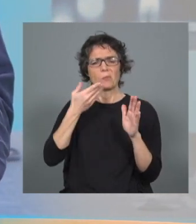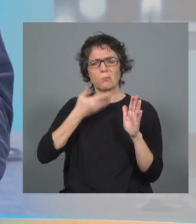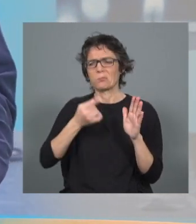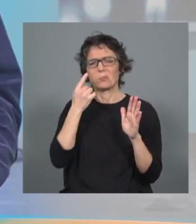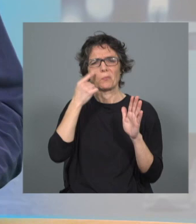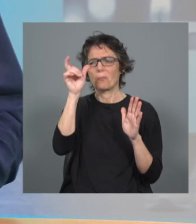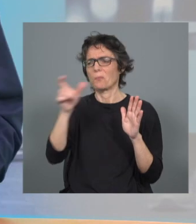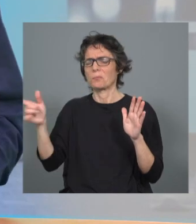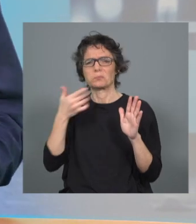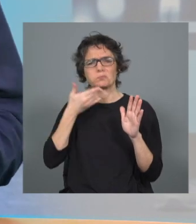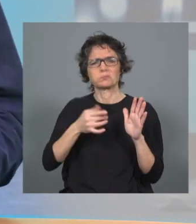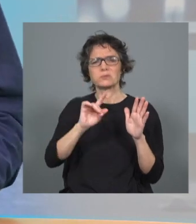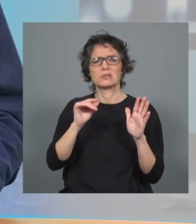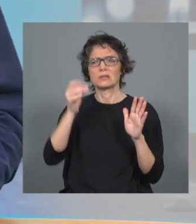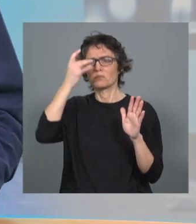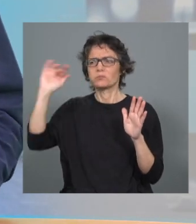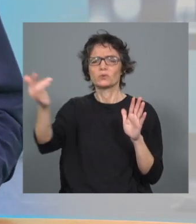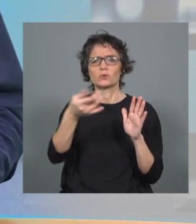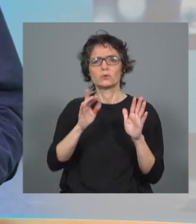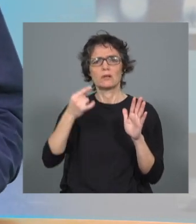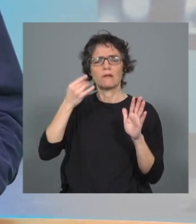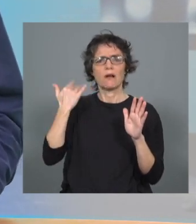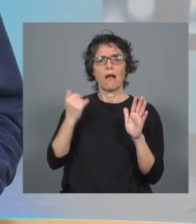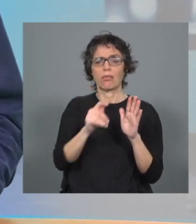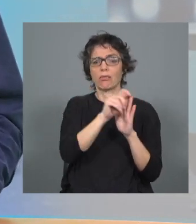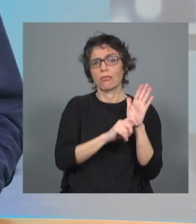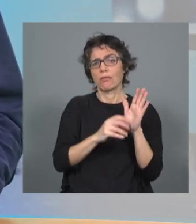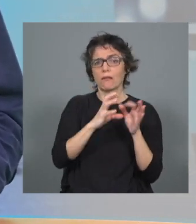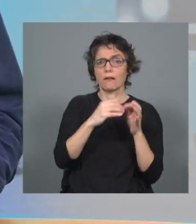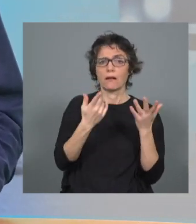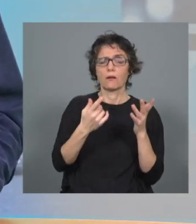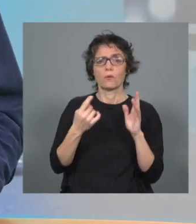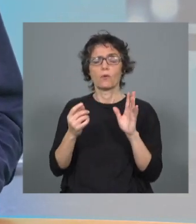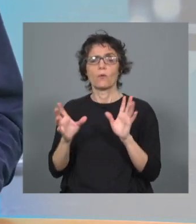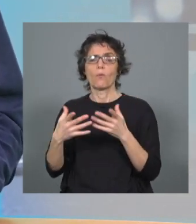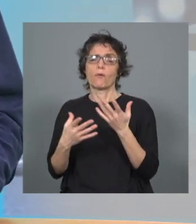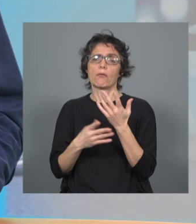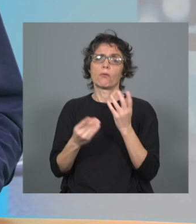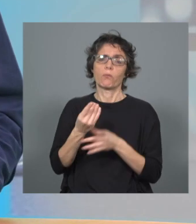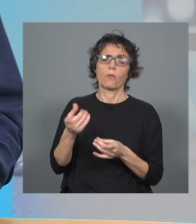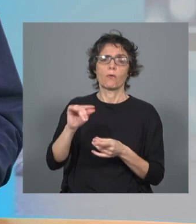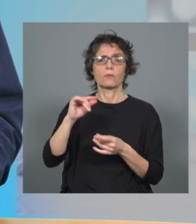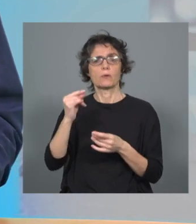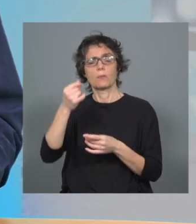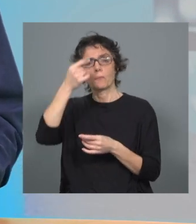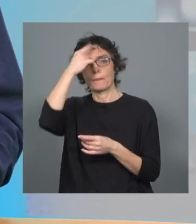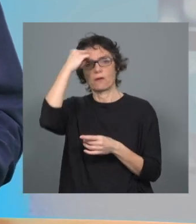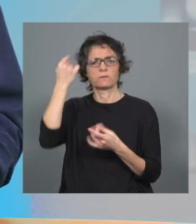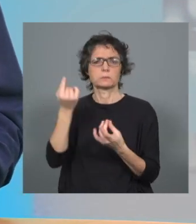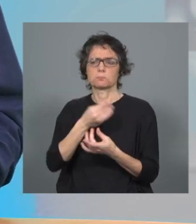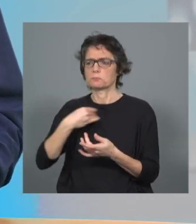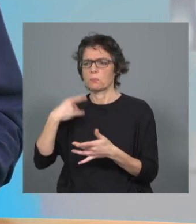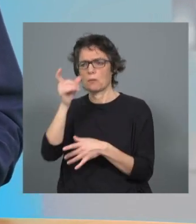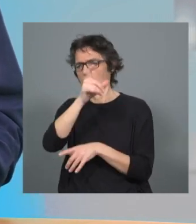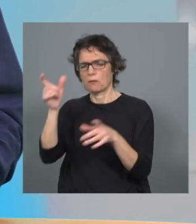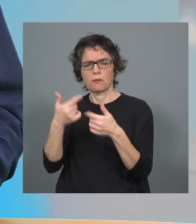pela Assembleia da República, de ética, das ordens dos advogados, das enfermeiras, dos médicos, toda a